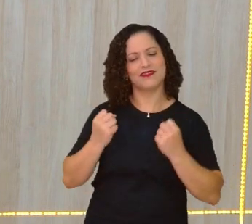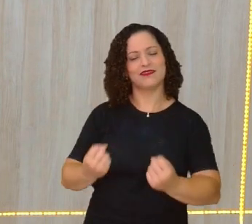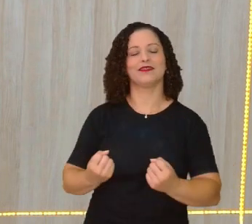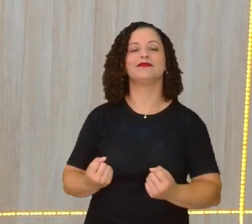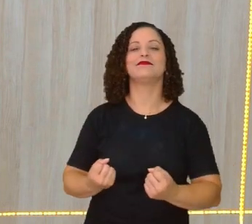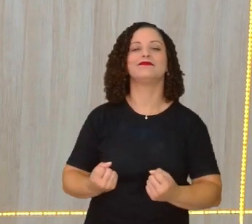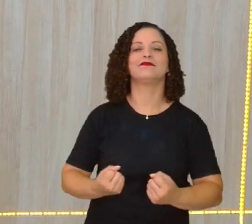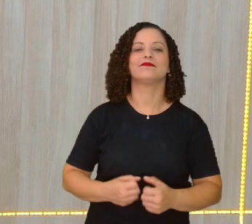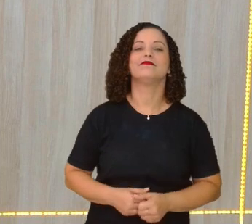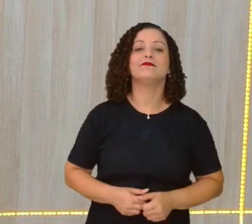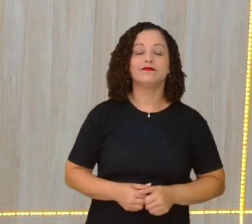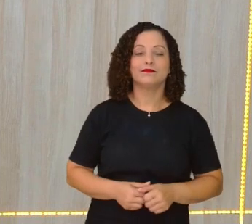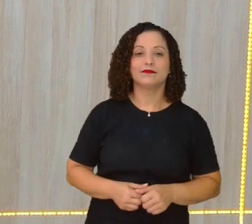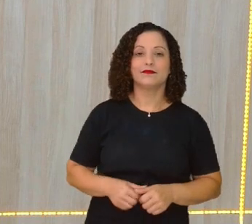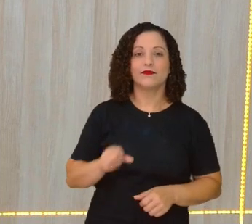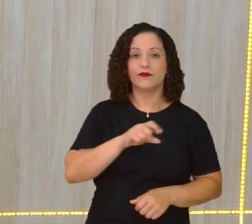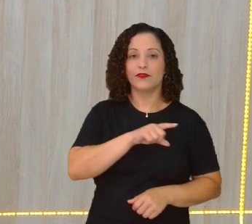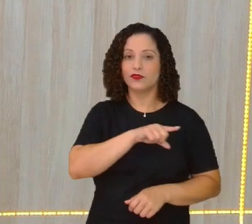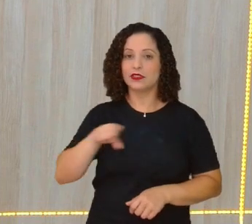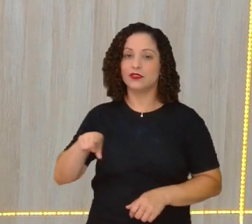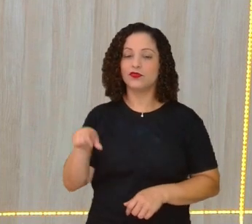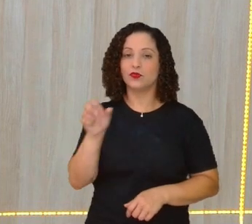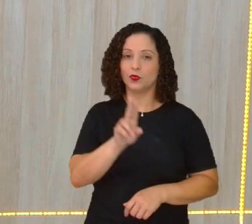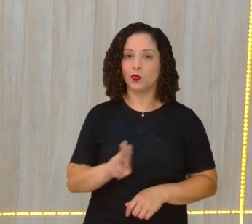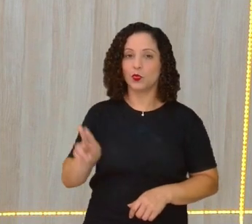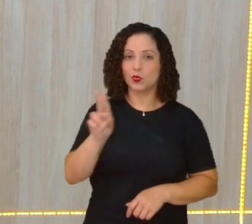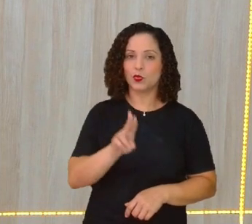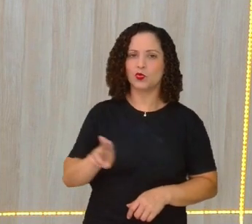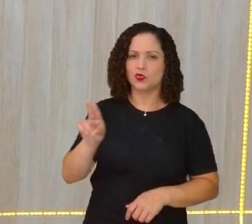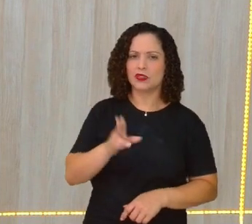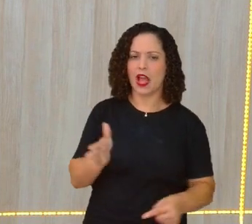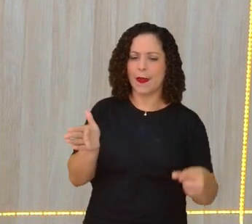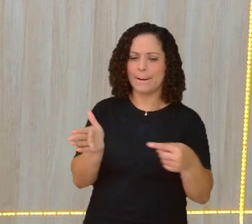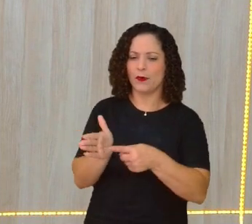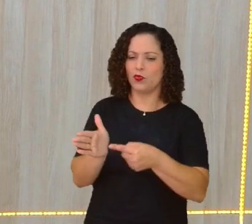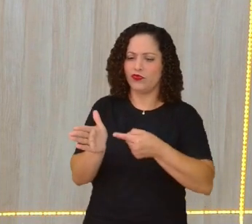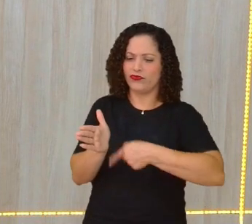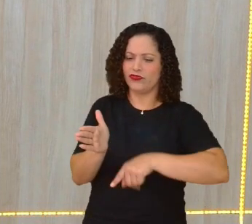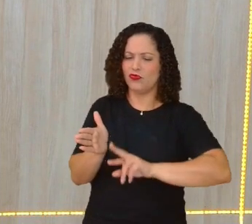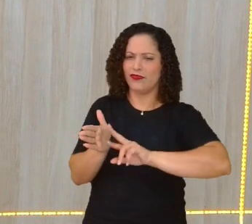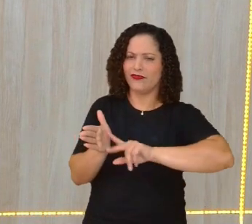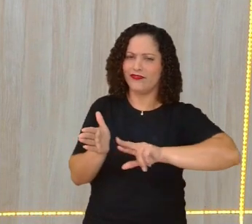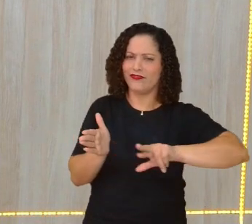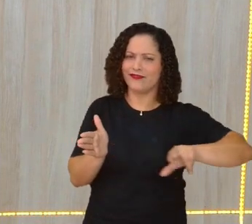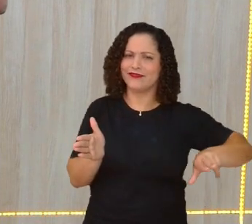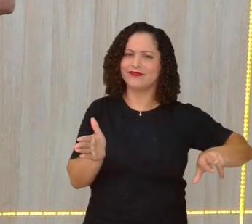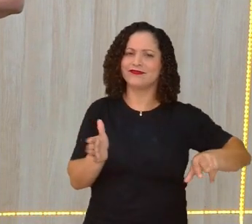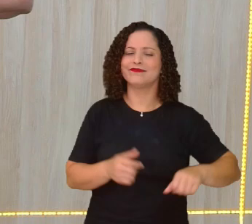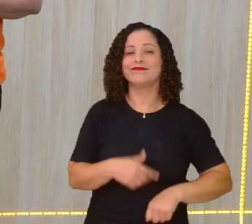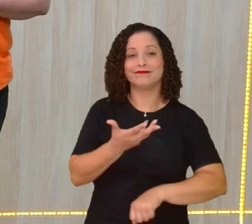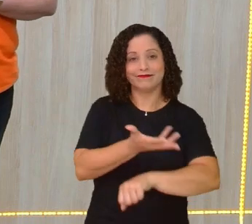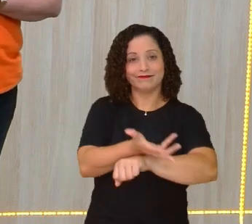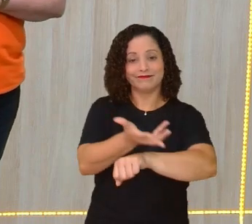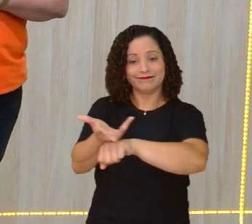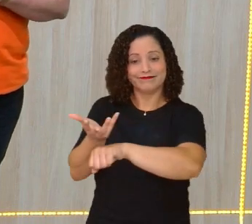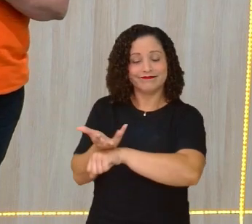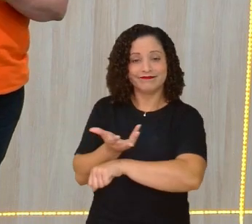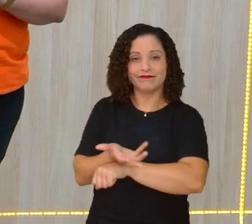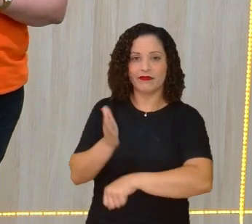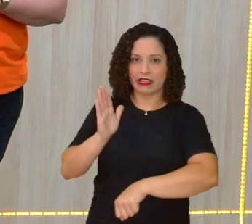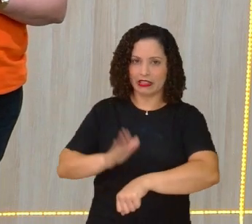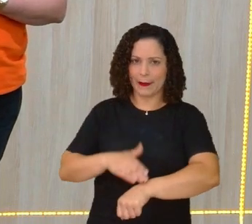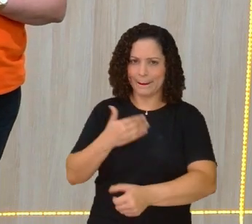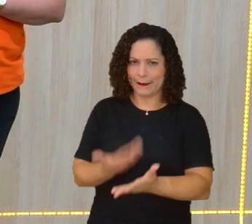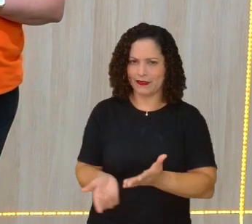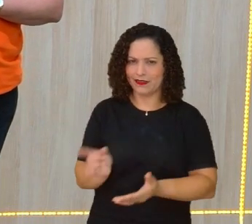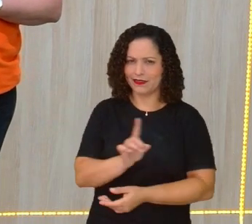precisarão fazer uso da pontuação em todas as disciplinas. Então, não perde tempo e começa